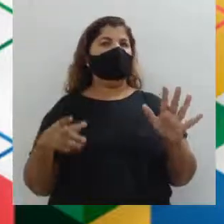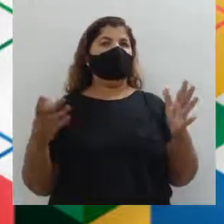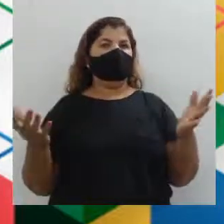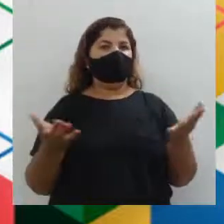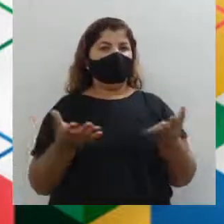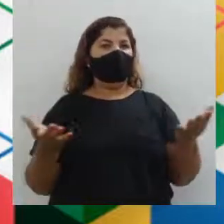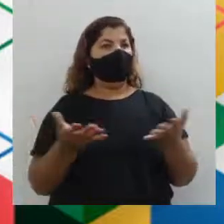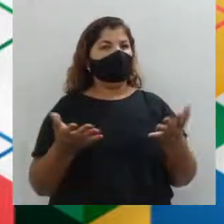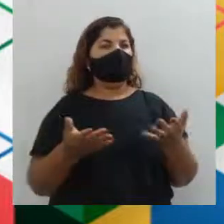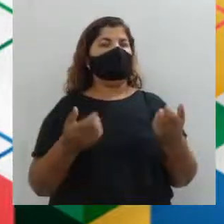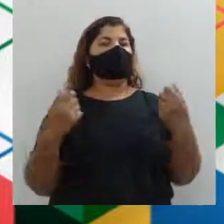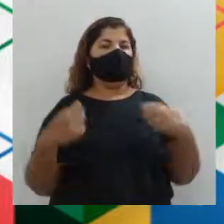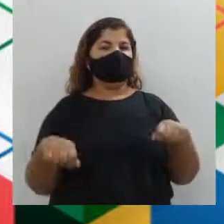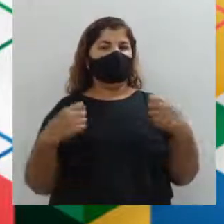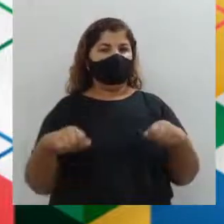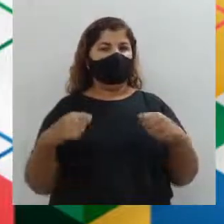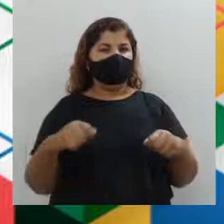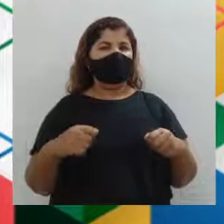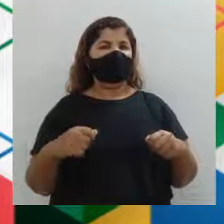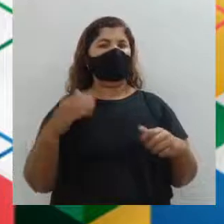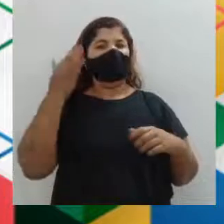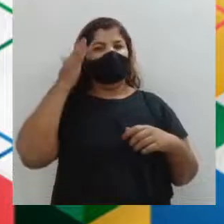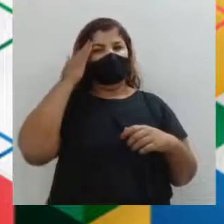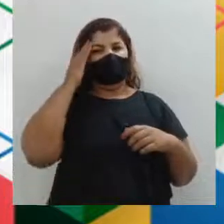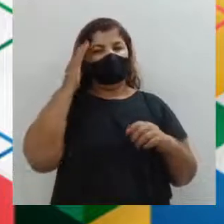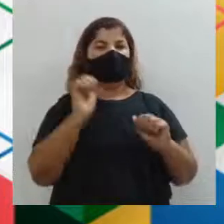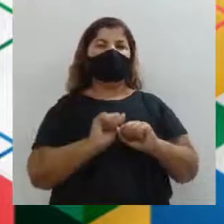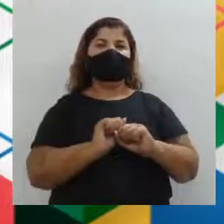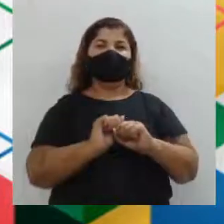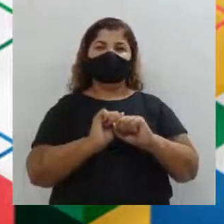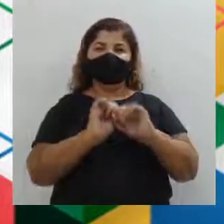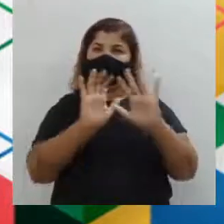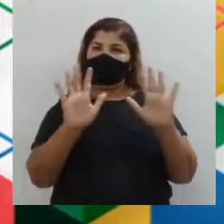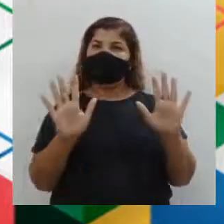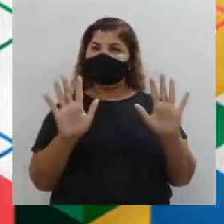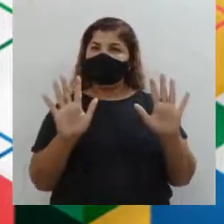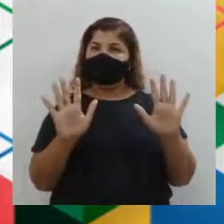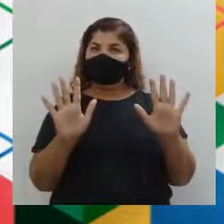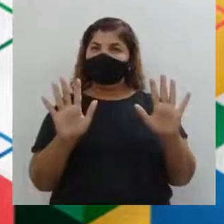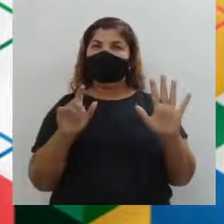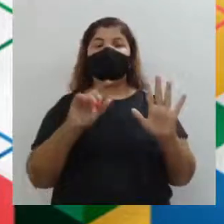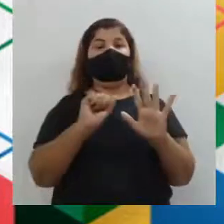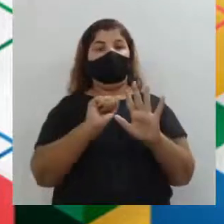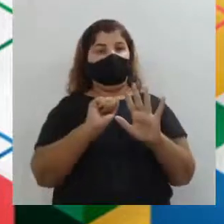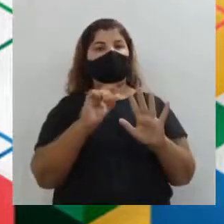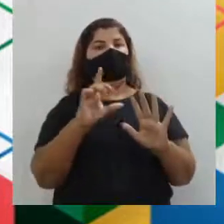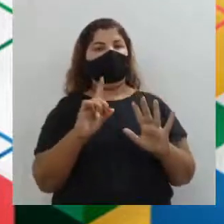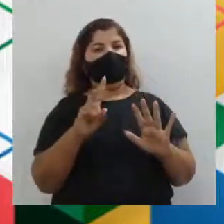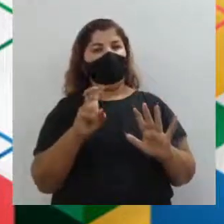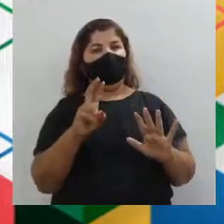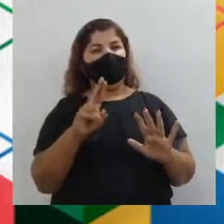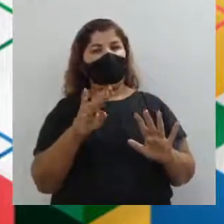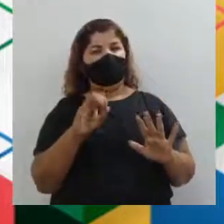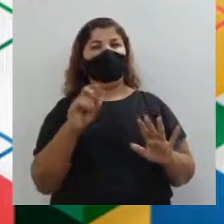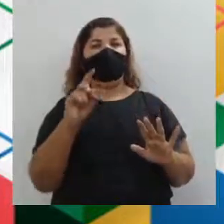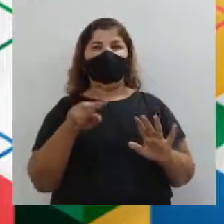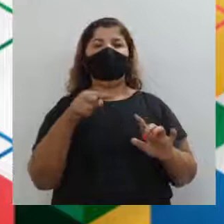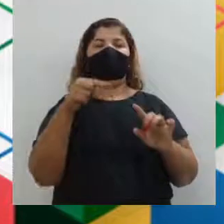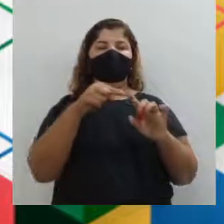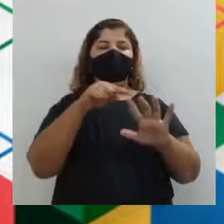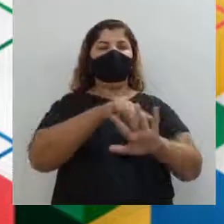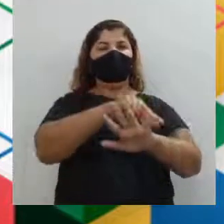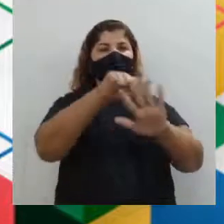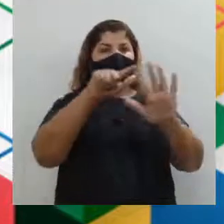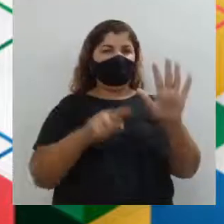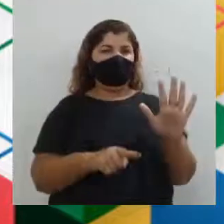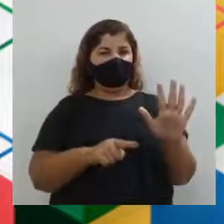momento separar bem direitinho. O advérbio é uma dessas classes de palavras, tá certo?